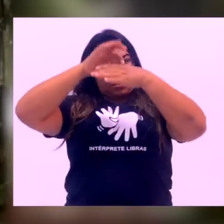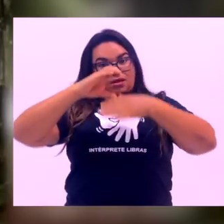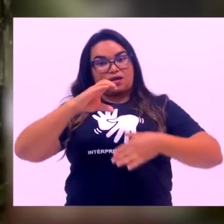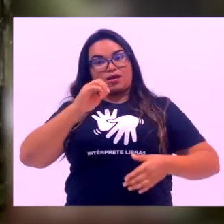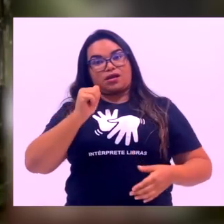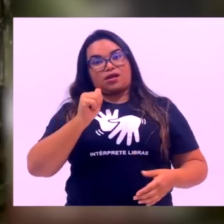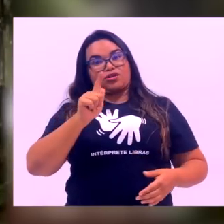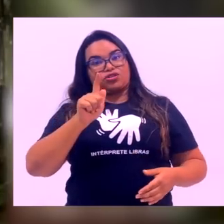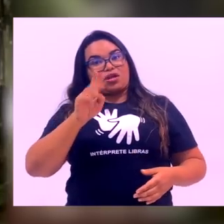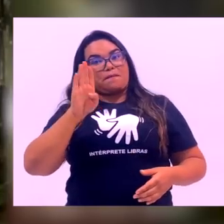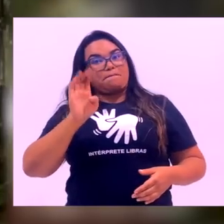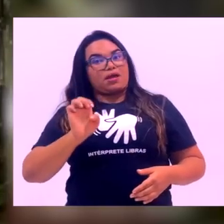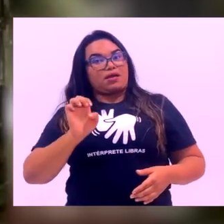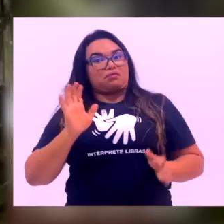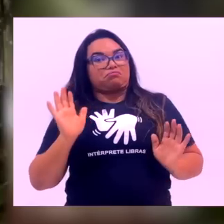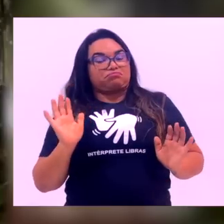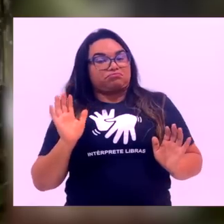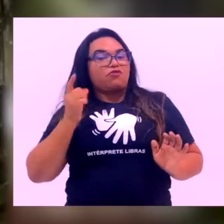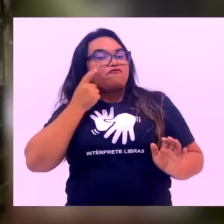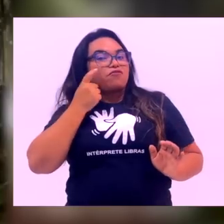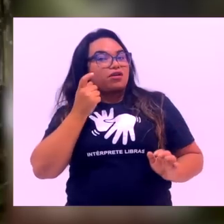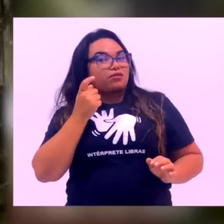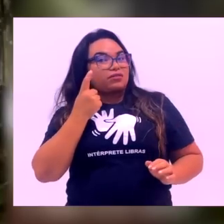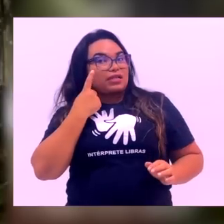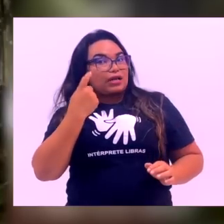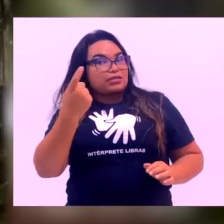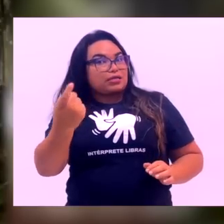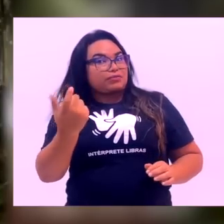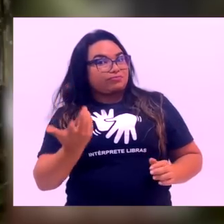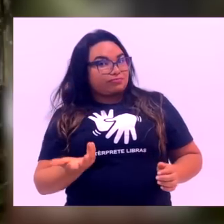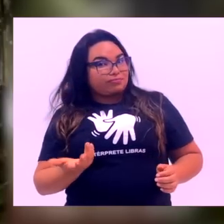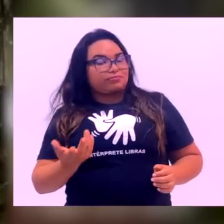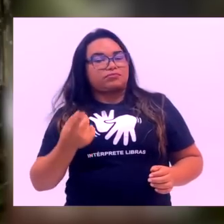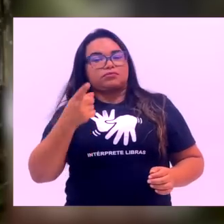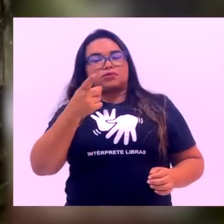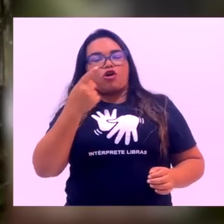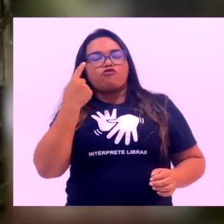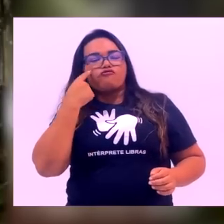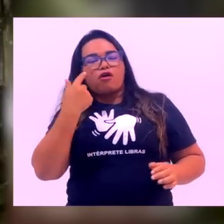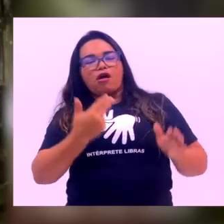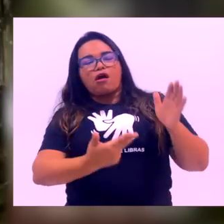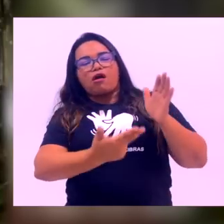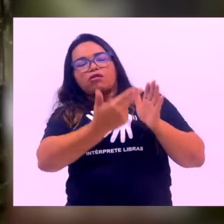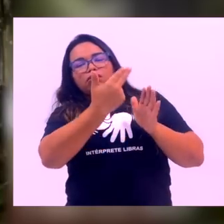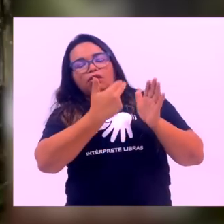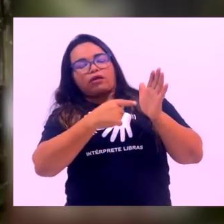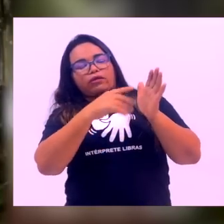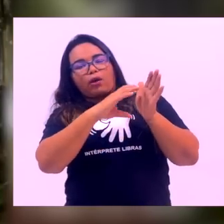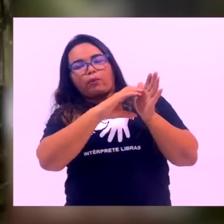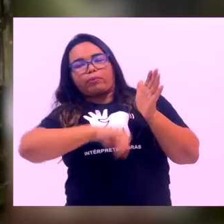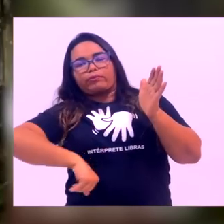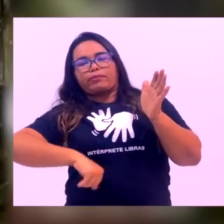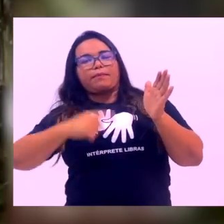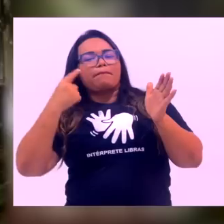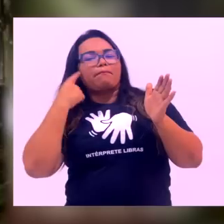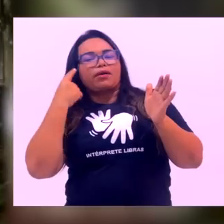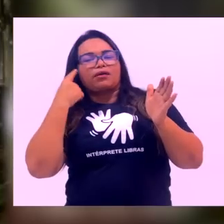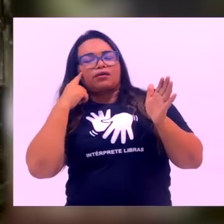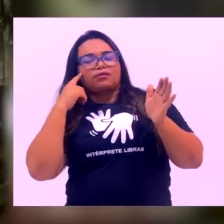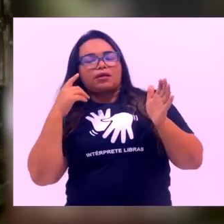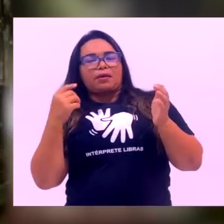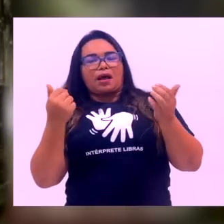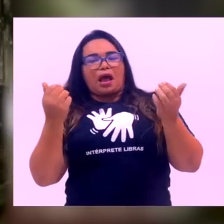KGB. Vejam que coisa interessante. Então, você remove um símbolo e as pessoas pensam